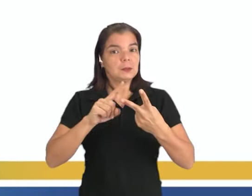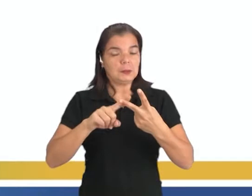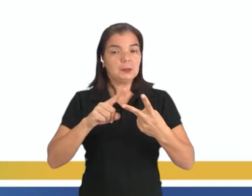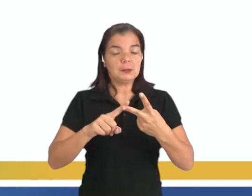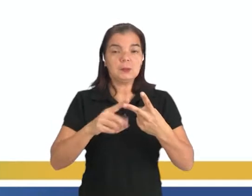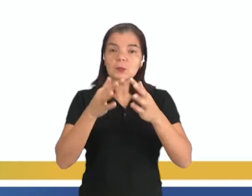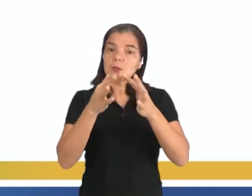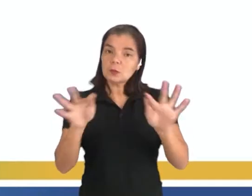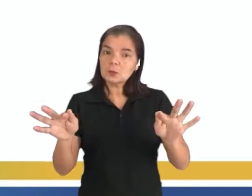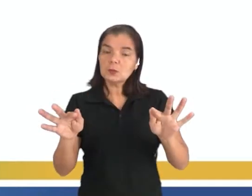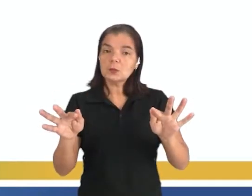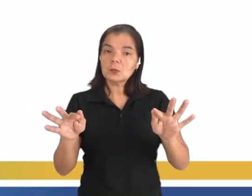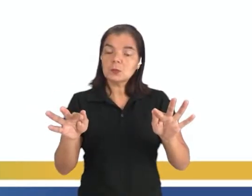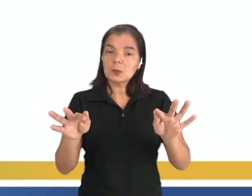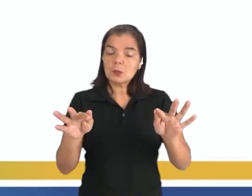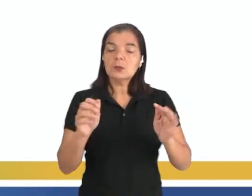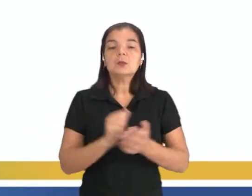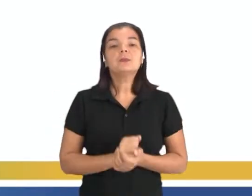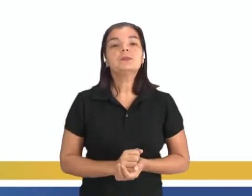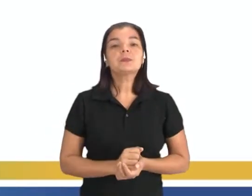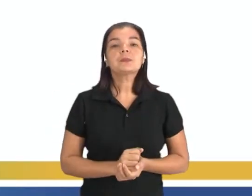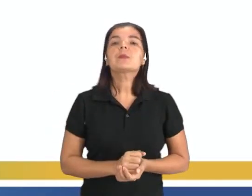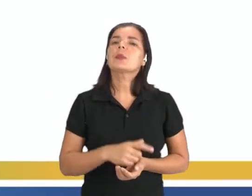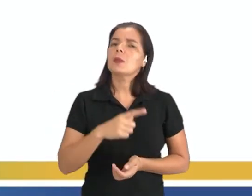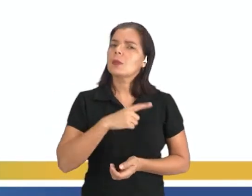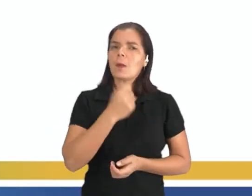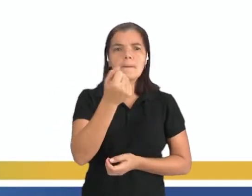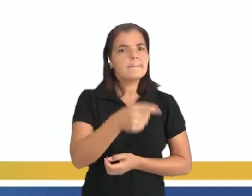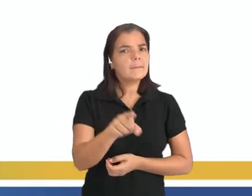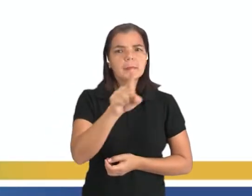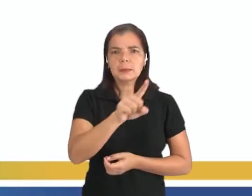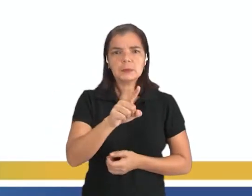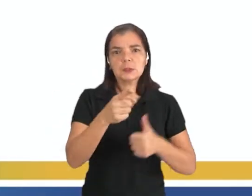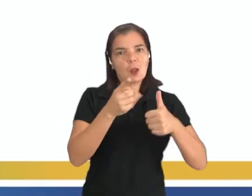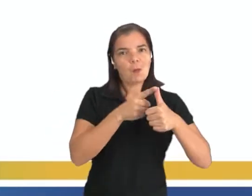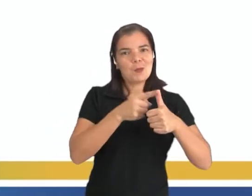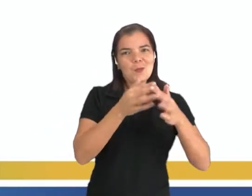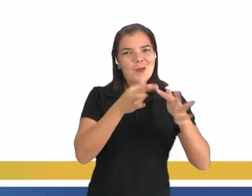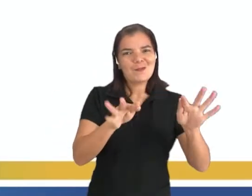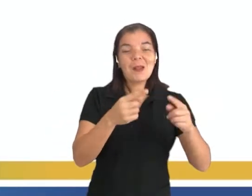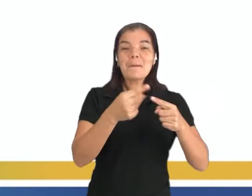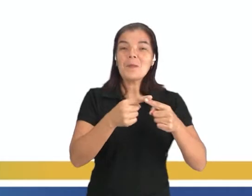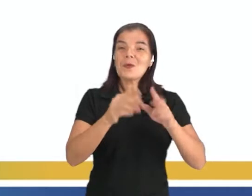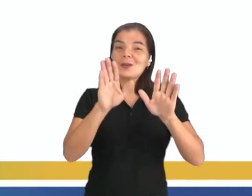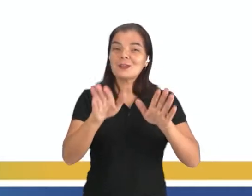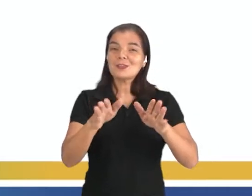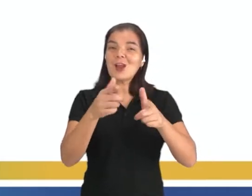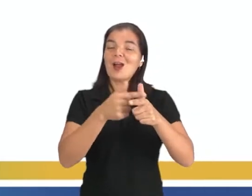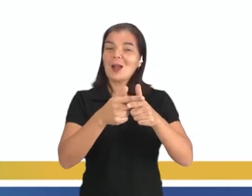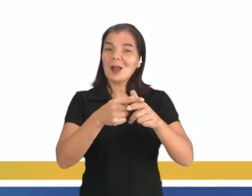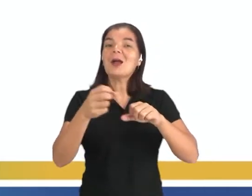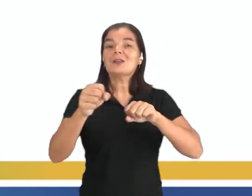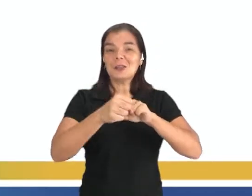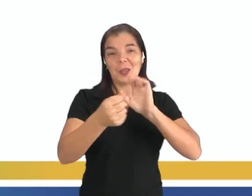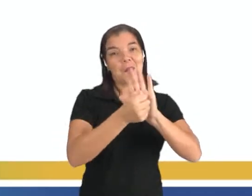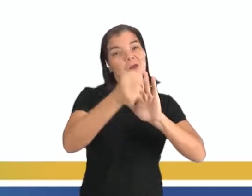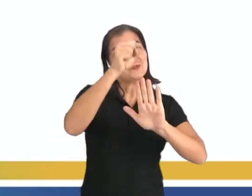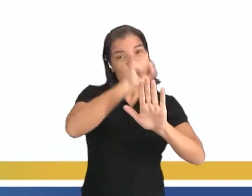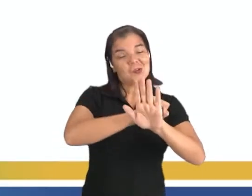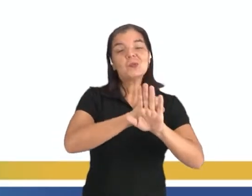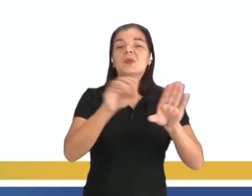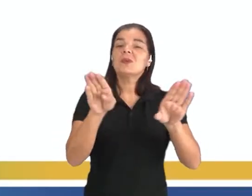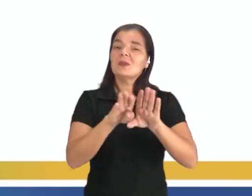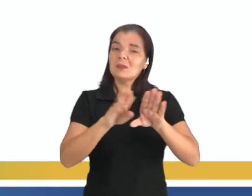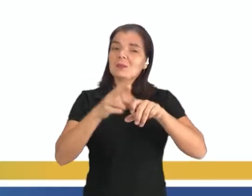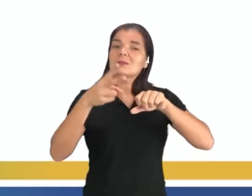segunda frase ali, a segunda oração, ela também não precisa da primeira, porque lá ela já tem sujeito e já tem a forma